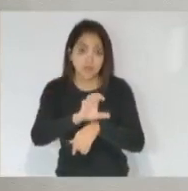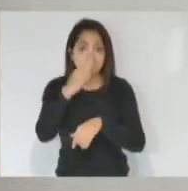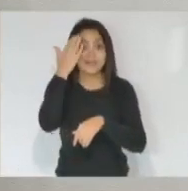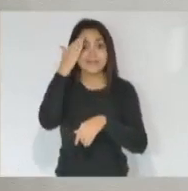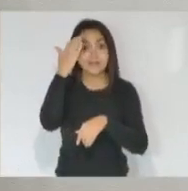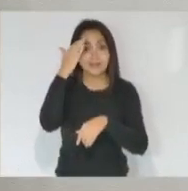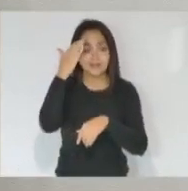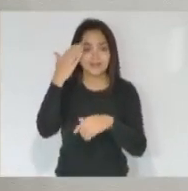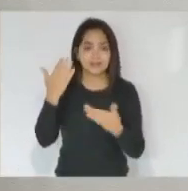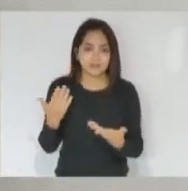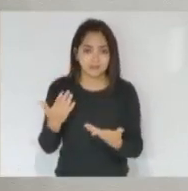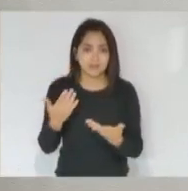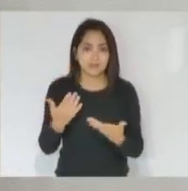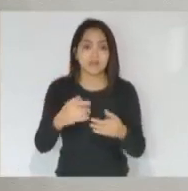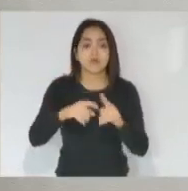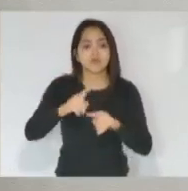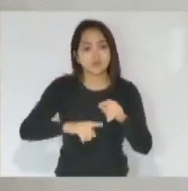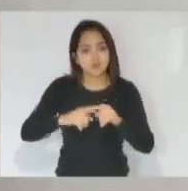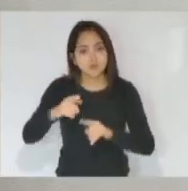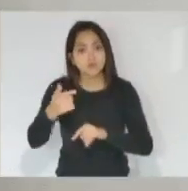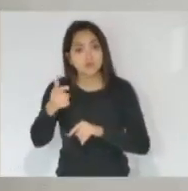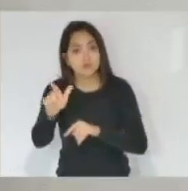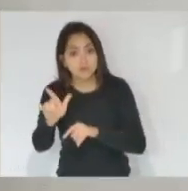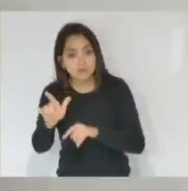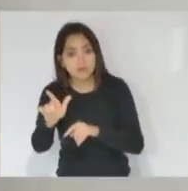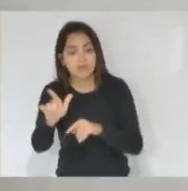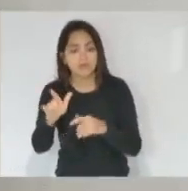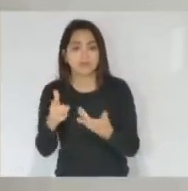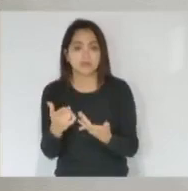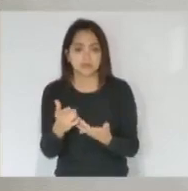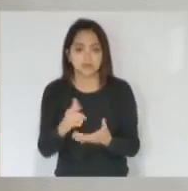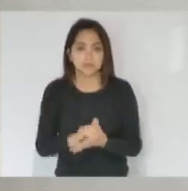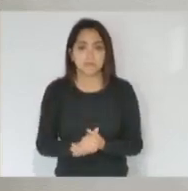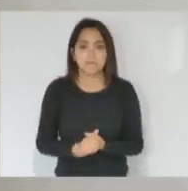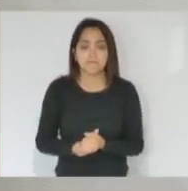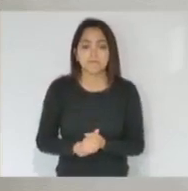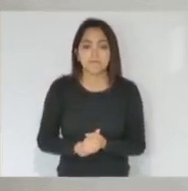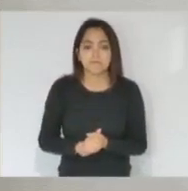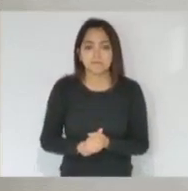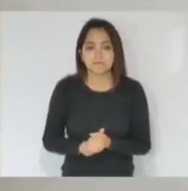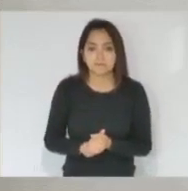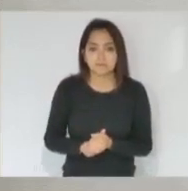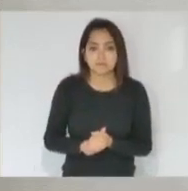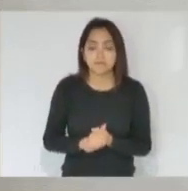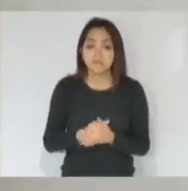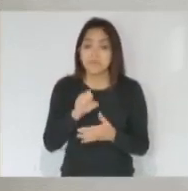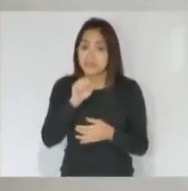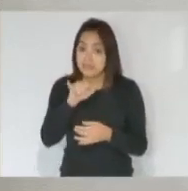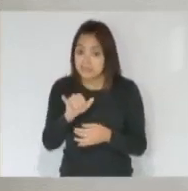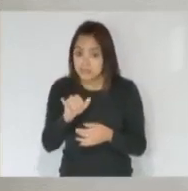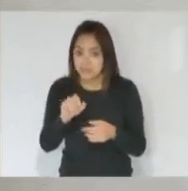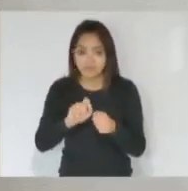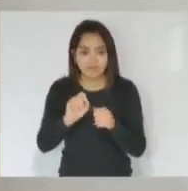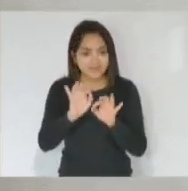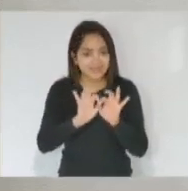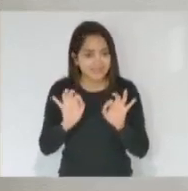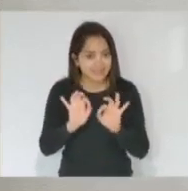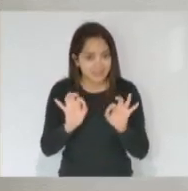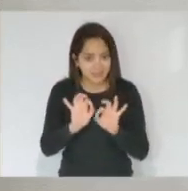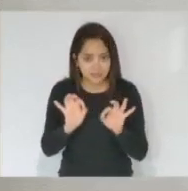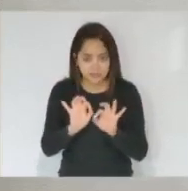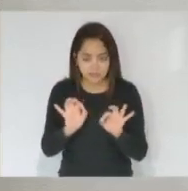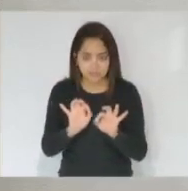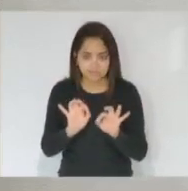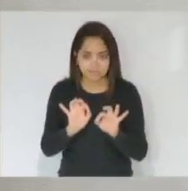de ter os seus produtos, esses produtos defensivos agrícolas tributados. Se nós não fizermos isso, eu não tenho